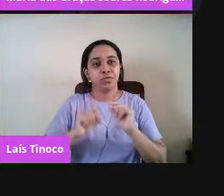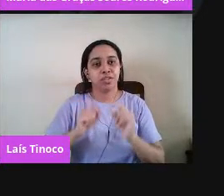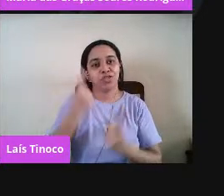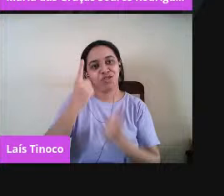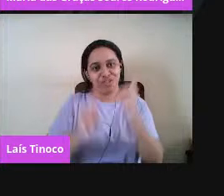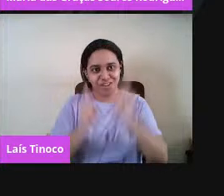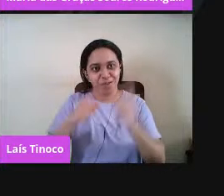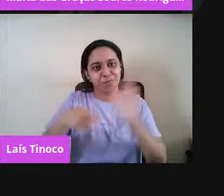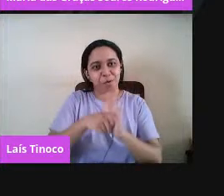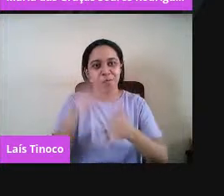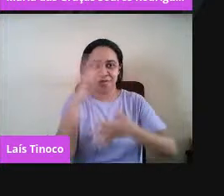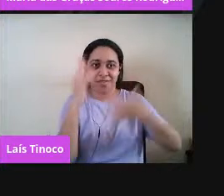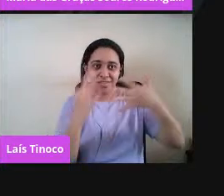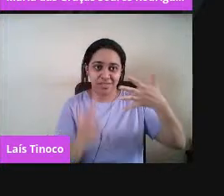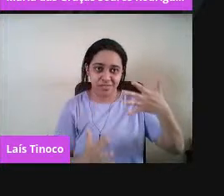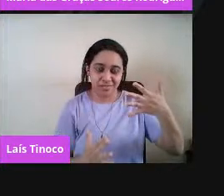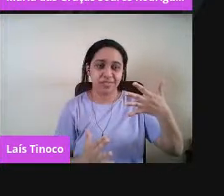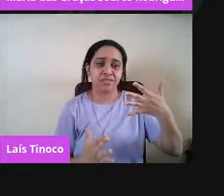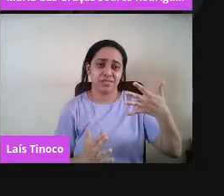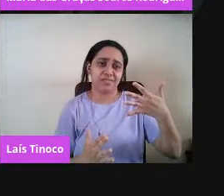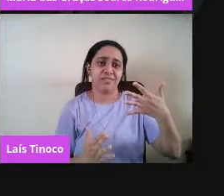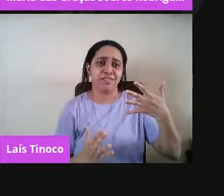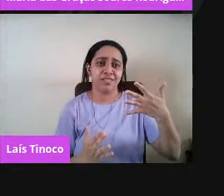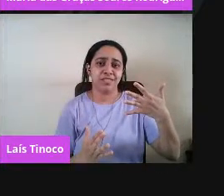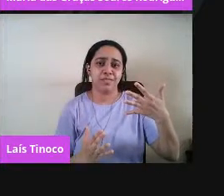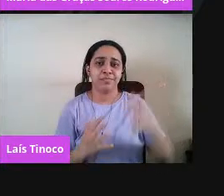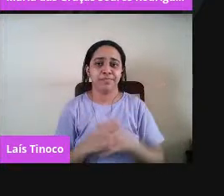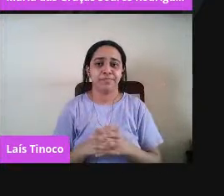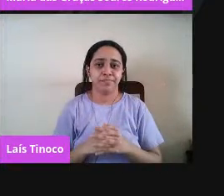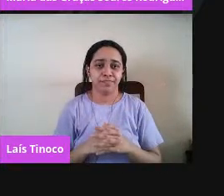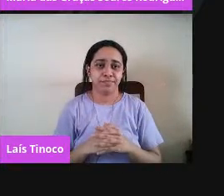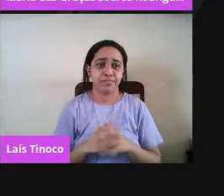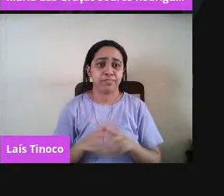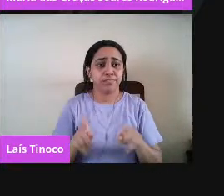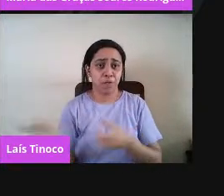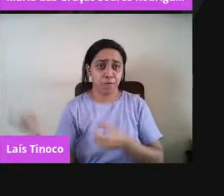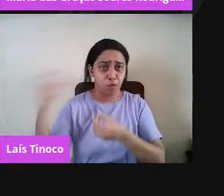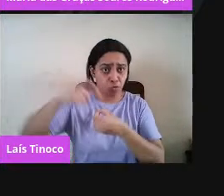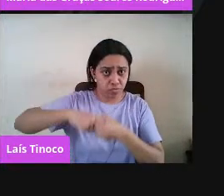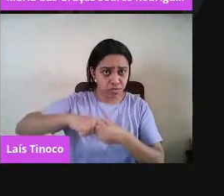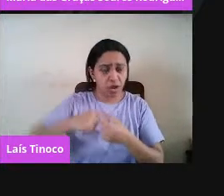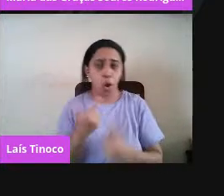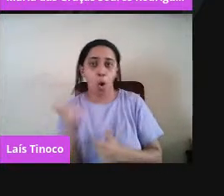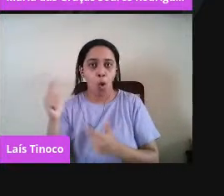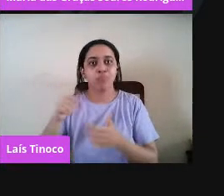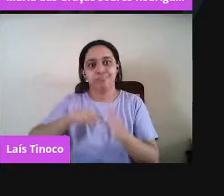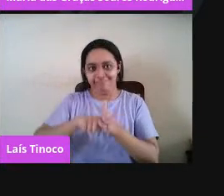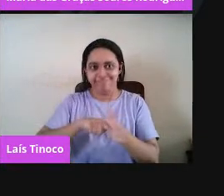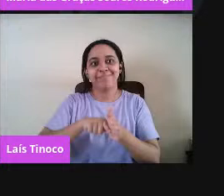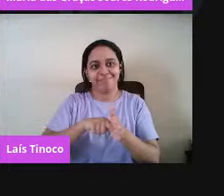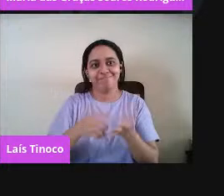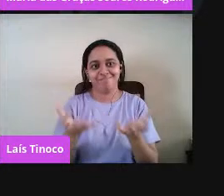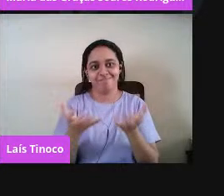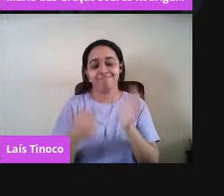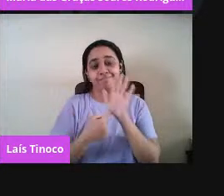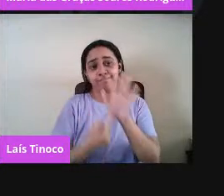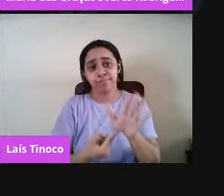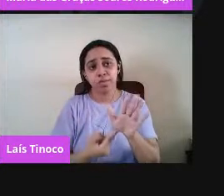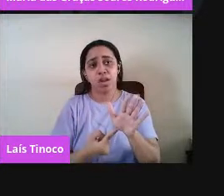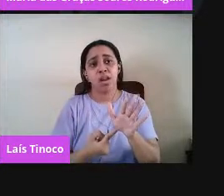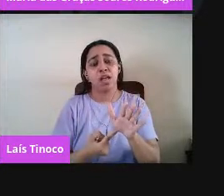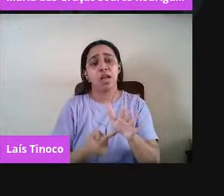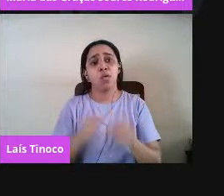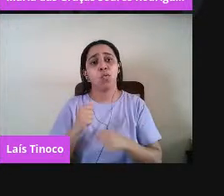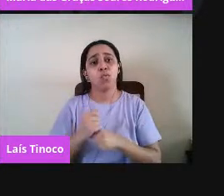sinais, como é o caso da língua brasileira de sinais, Libras. Retomaria essa questão em outro trabalho. Os lexemas usados